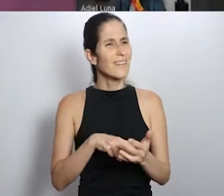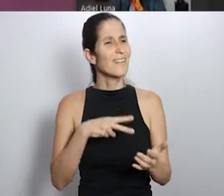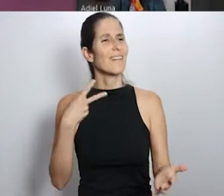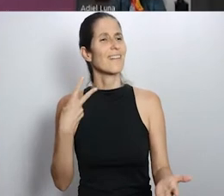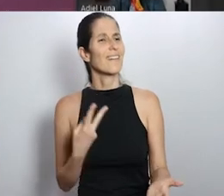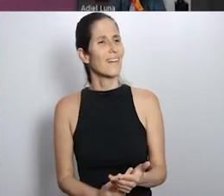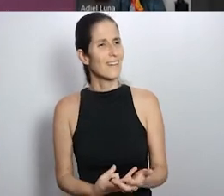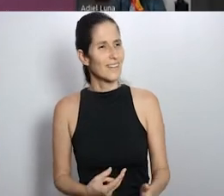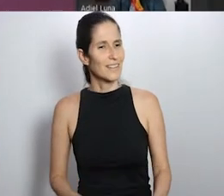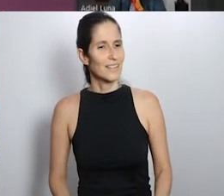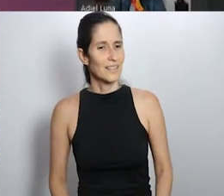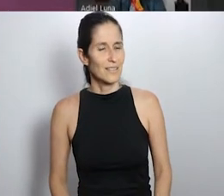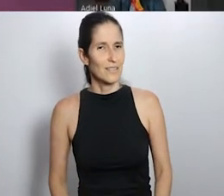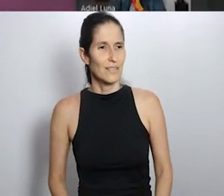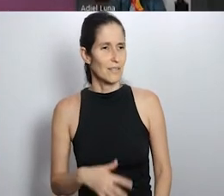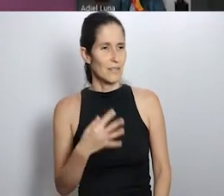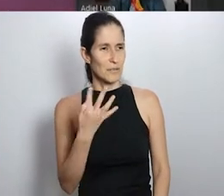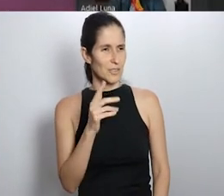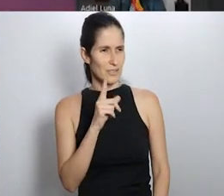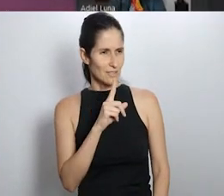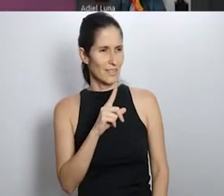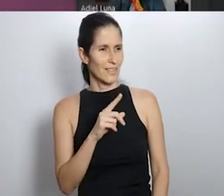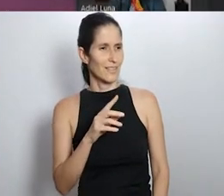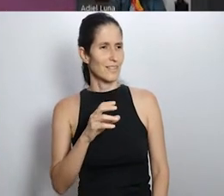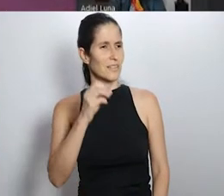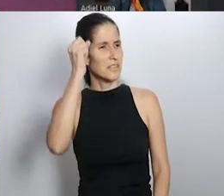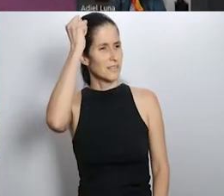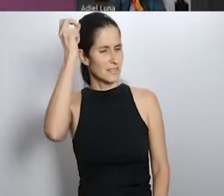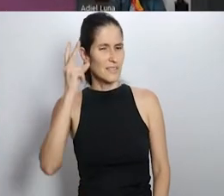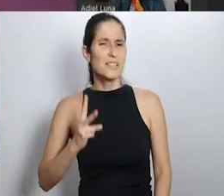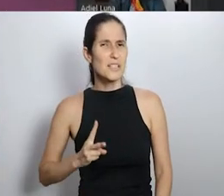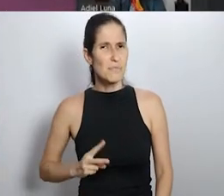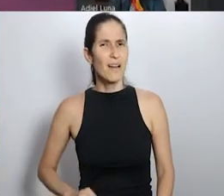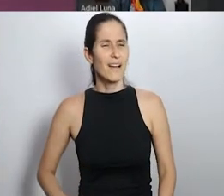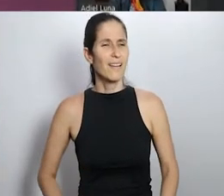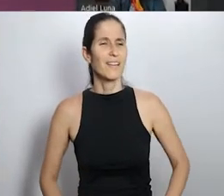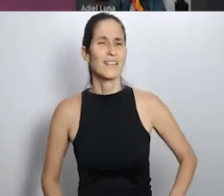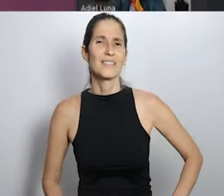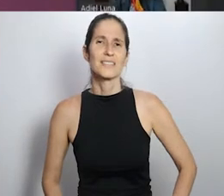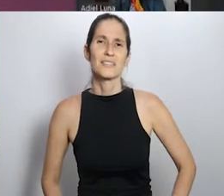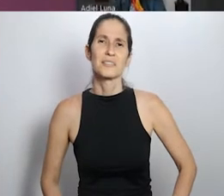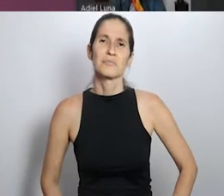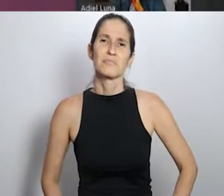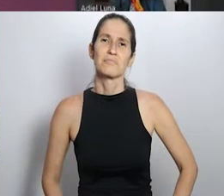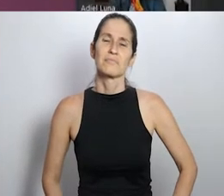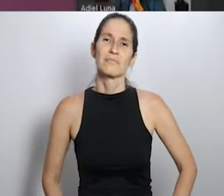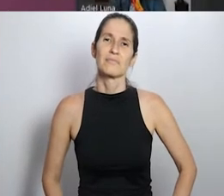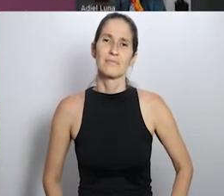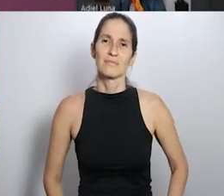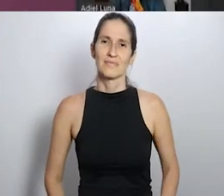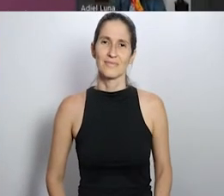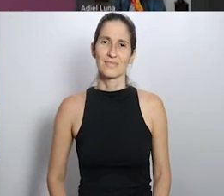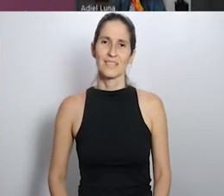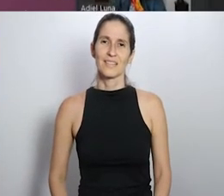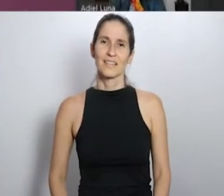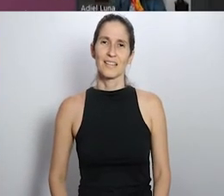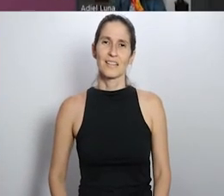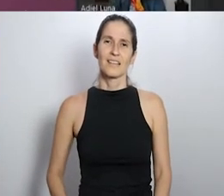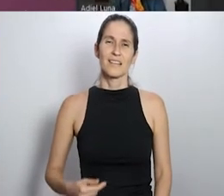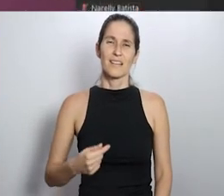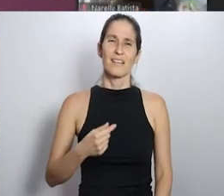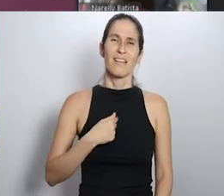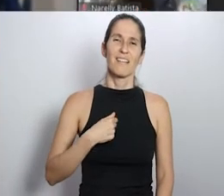aí, você caiu, mas não chegou no chão, voltou de novo. Você é muito sabido.